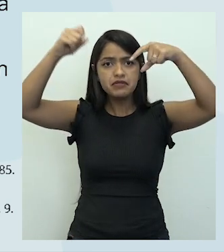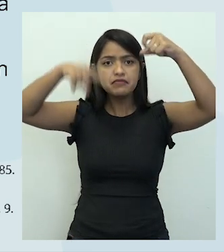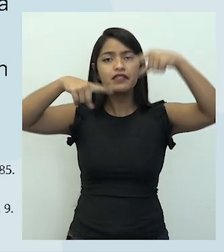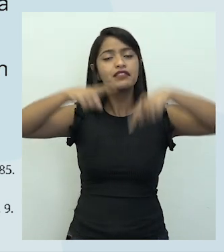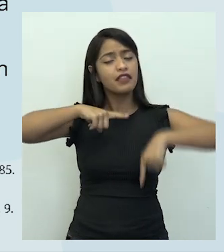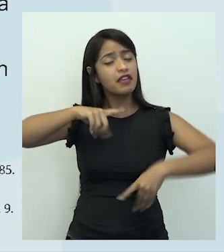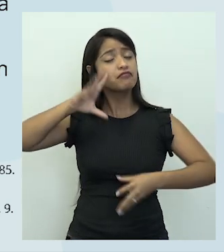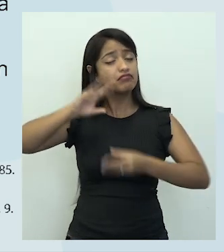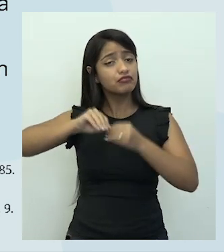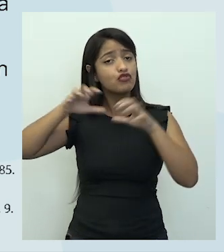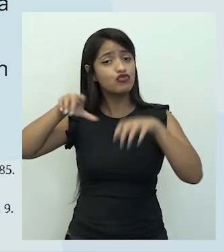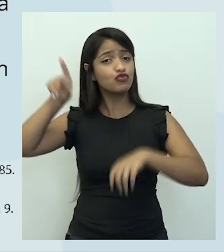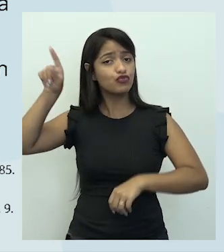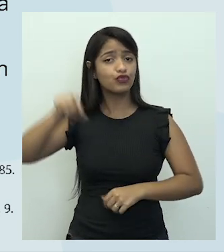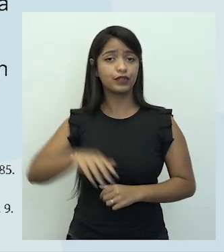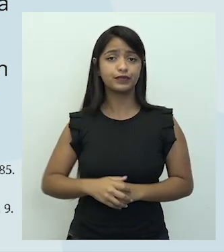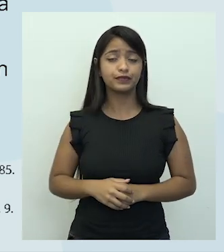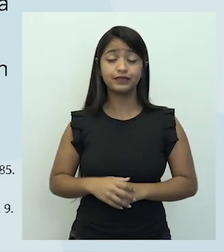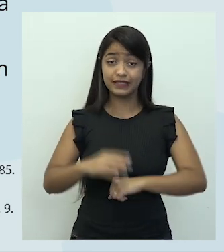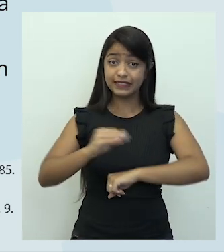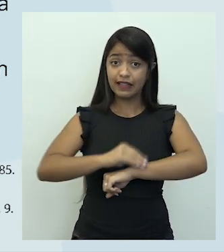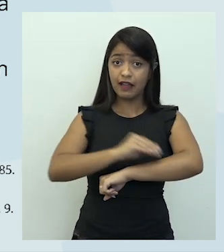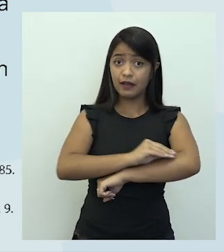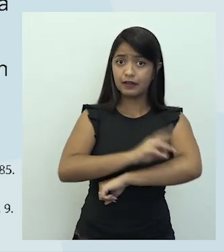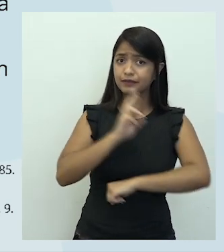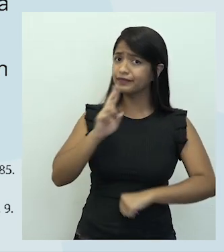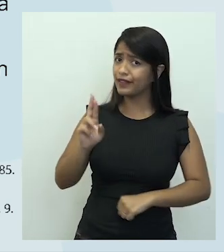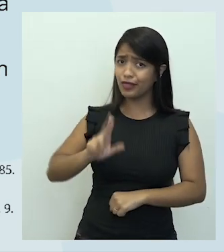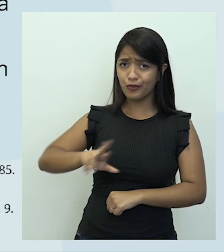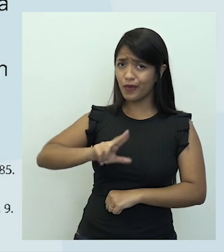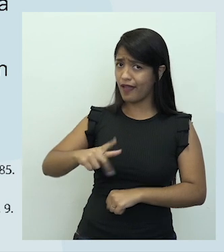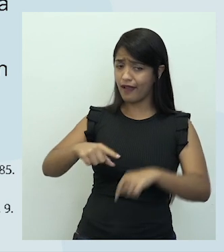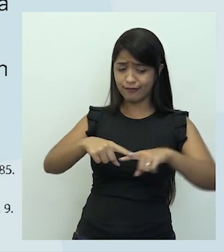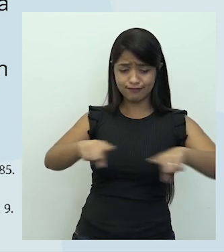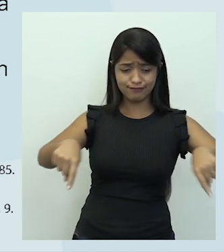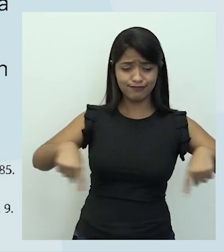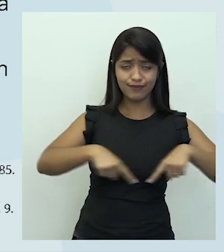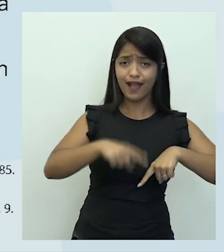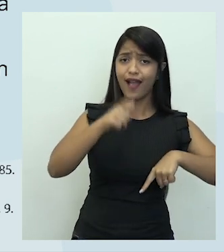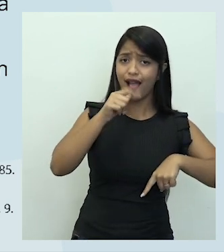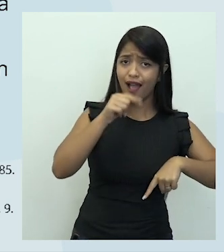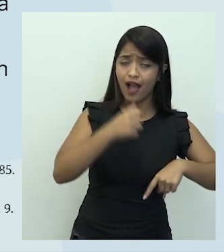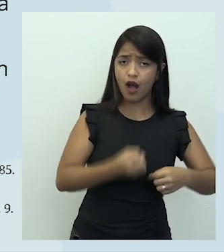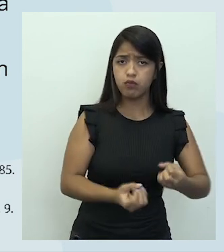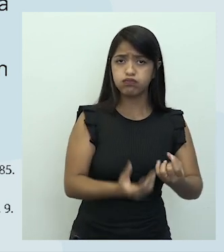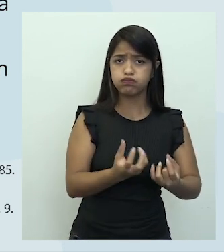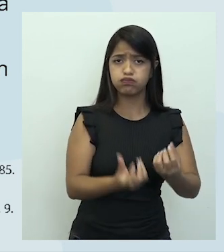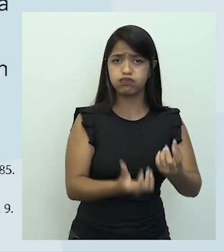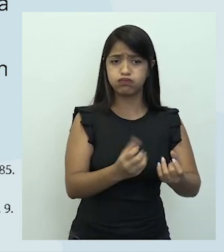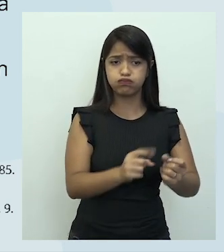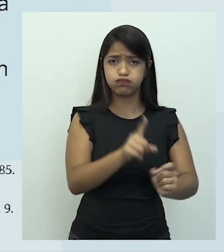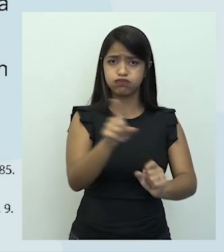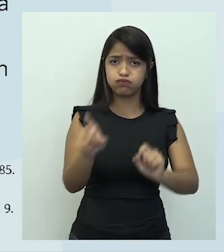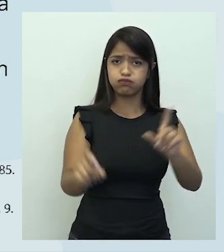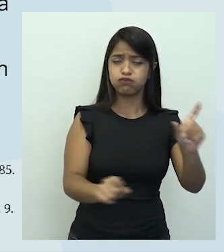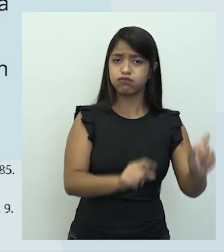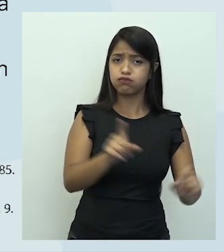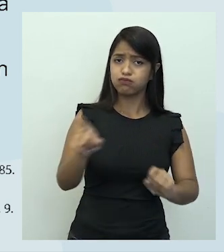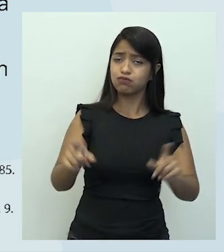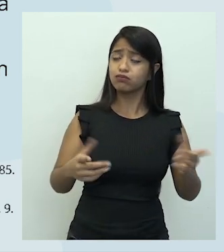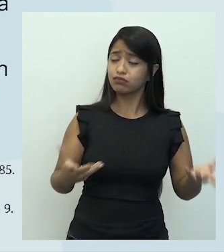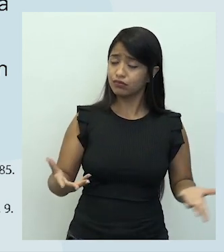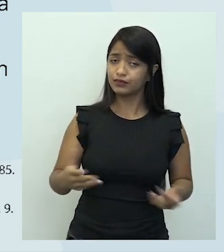chuva. Ora, não vê que a chuva é a água da lagoa borbulhando? Disse o sapo. Mas como